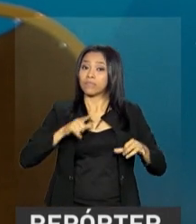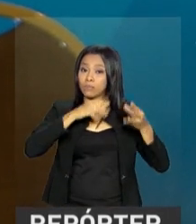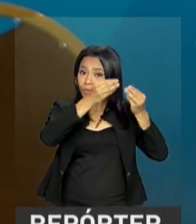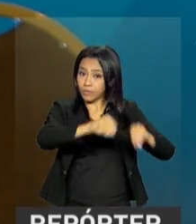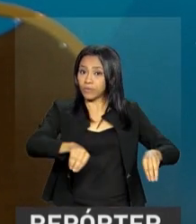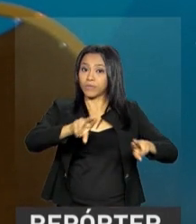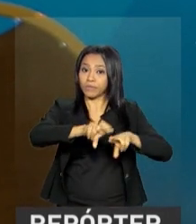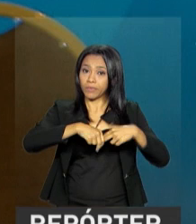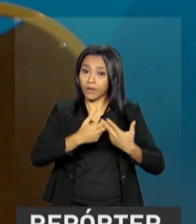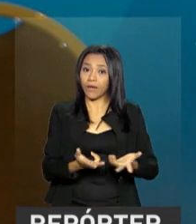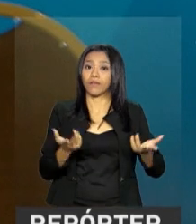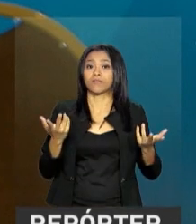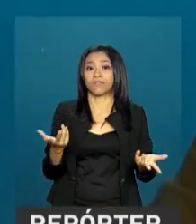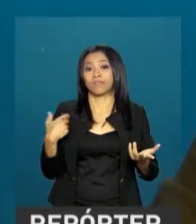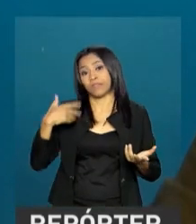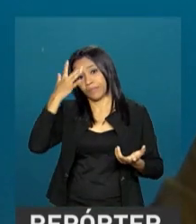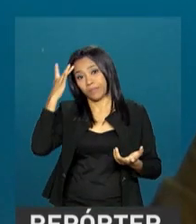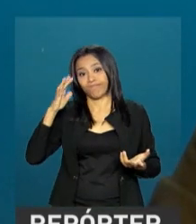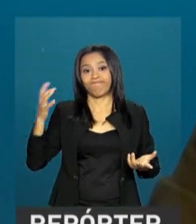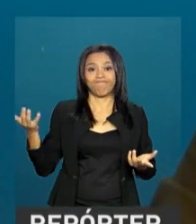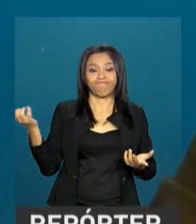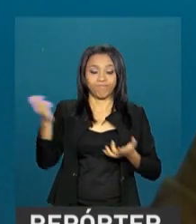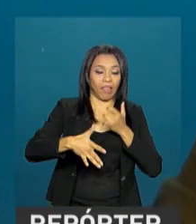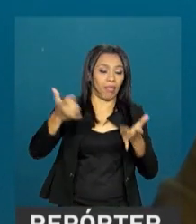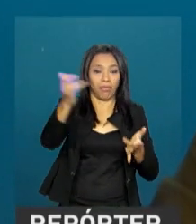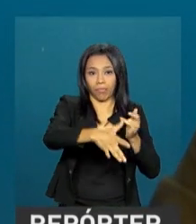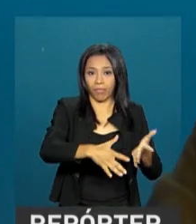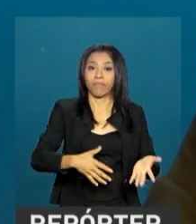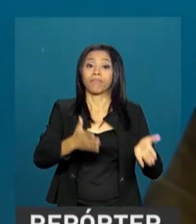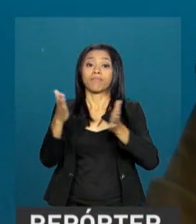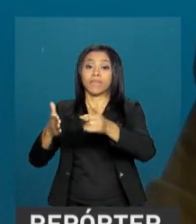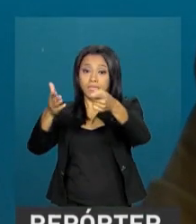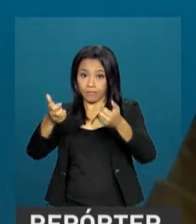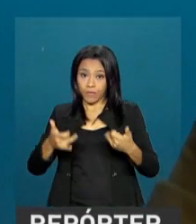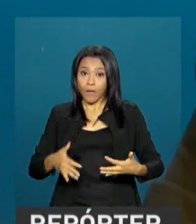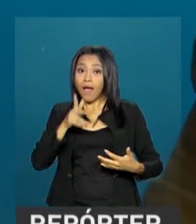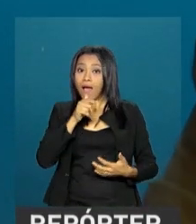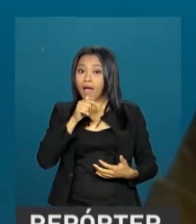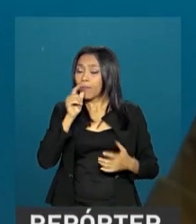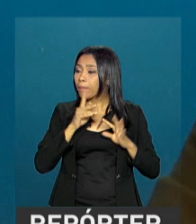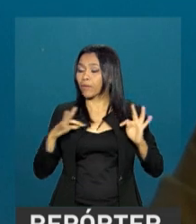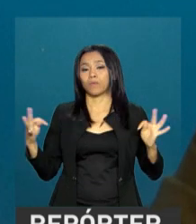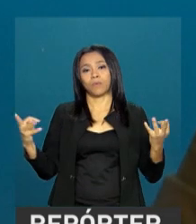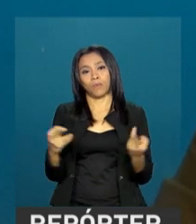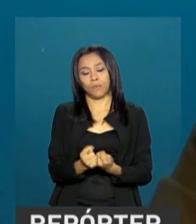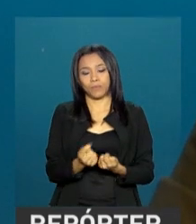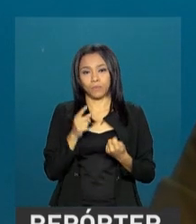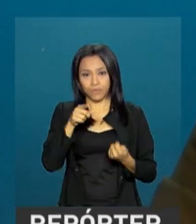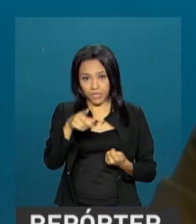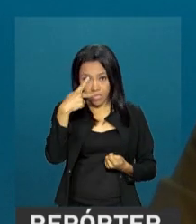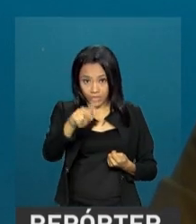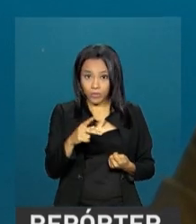processo dito civilizatório. Sarney Filho lembrou que a água é um bem público, que deve chegar a todos e que sua gestão deve